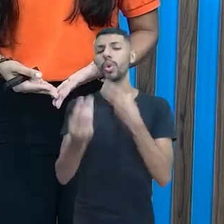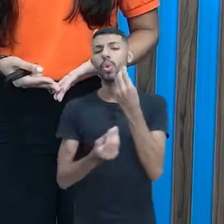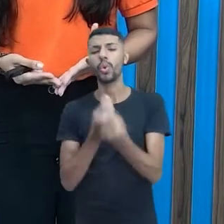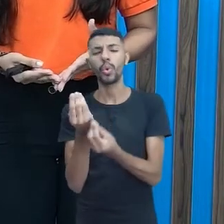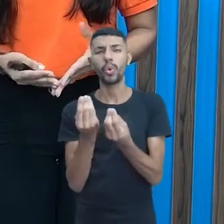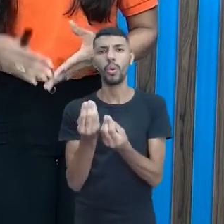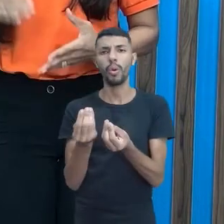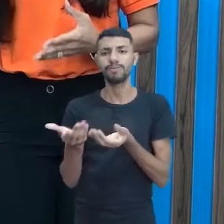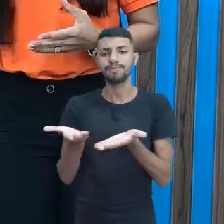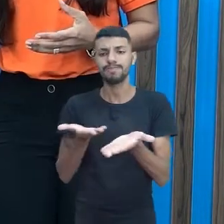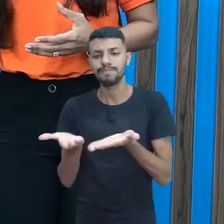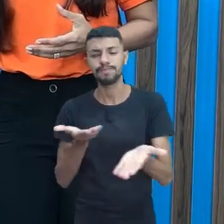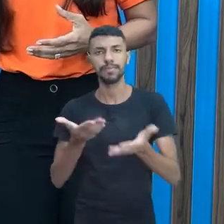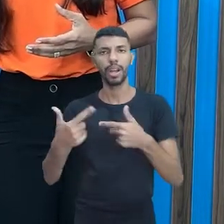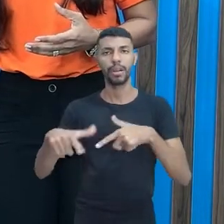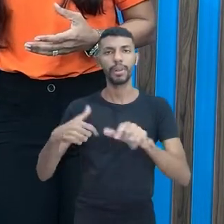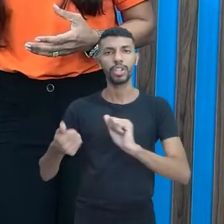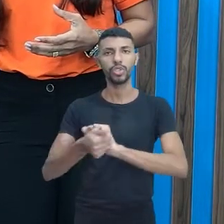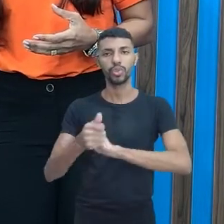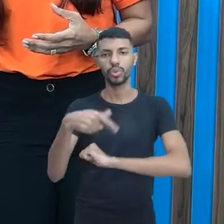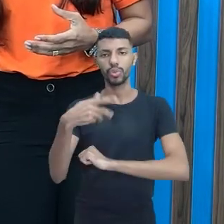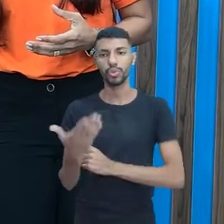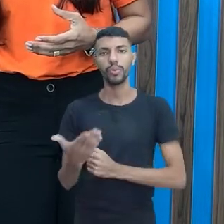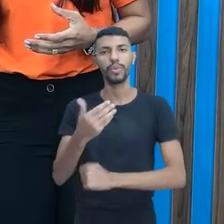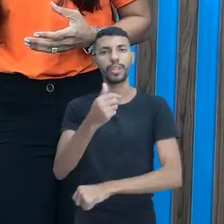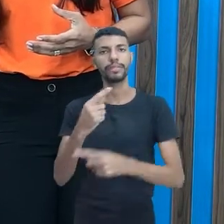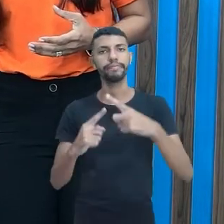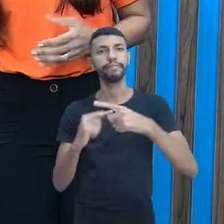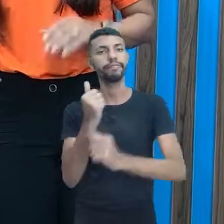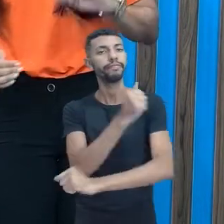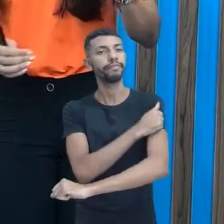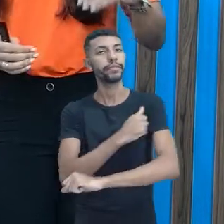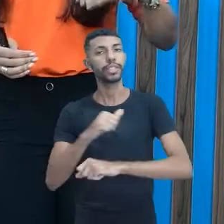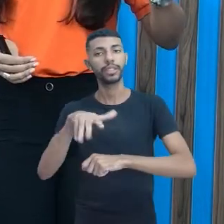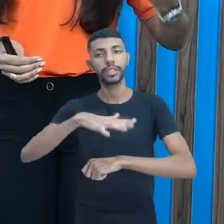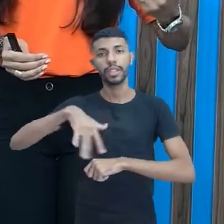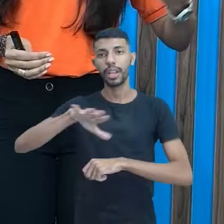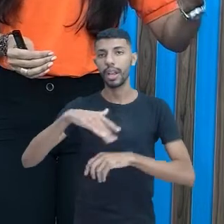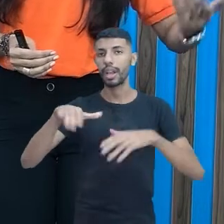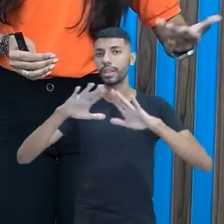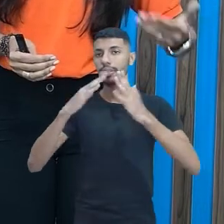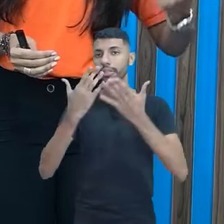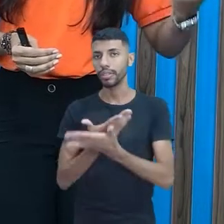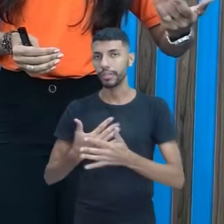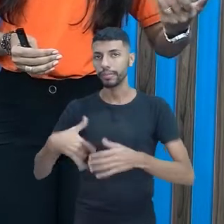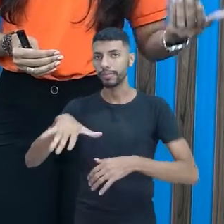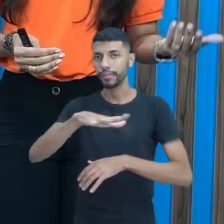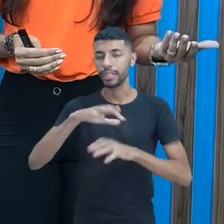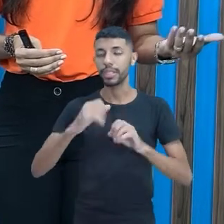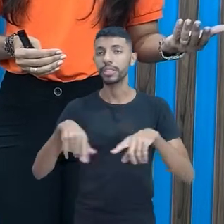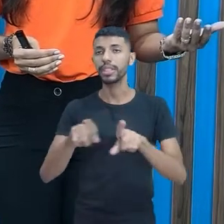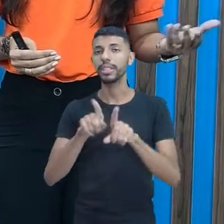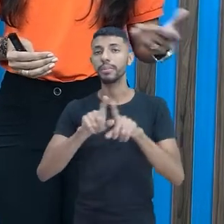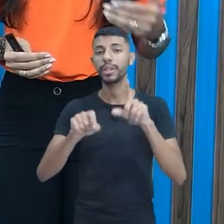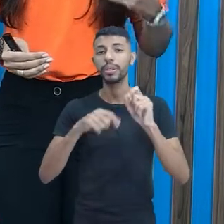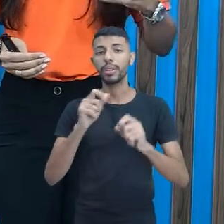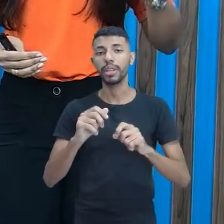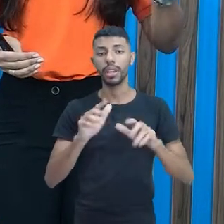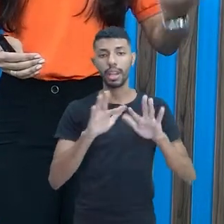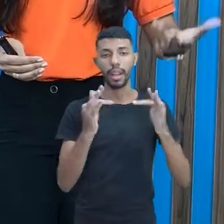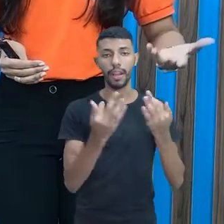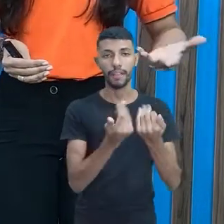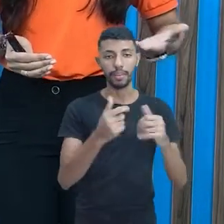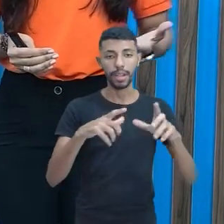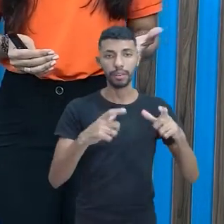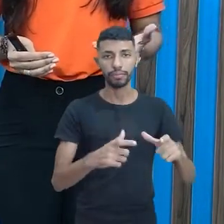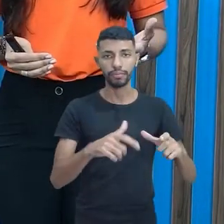com esses estudantes no ambiente de aprendizagem escolar, assim como transformar o ambiente familiar, né, a